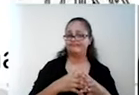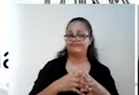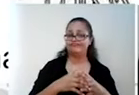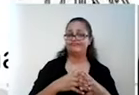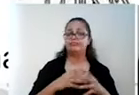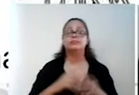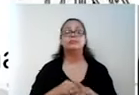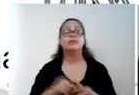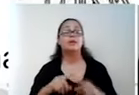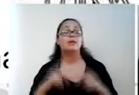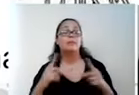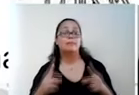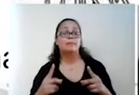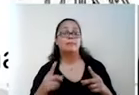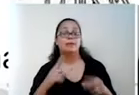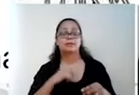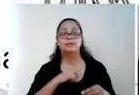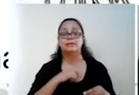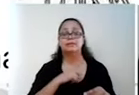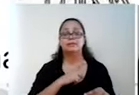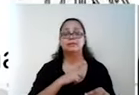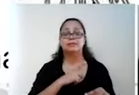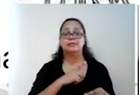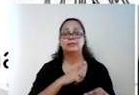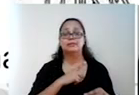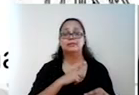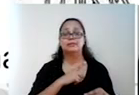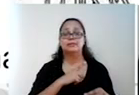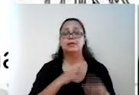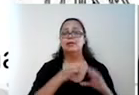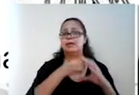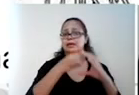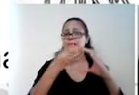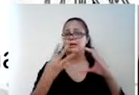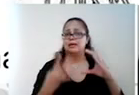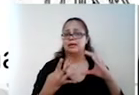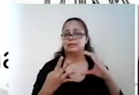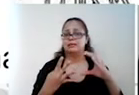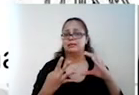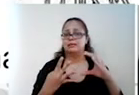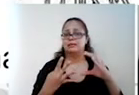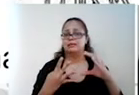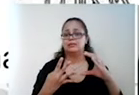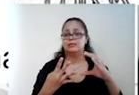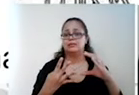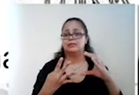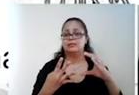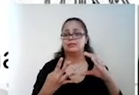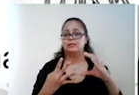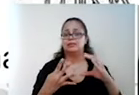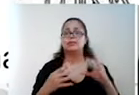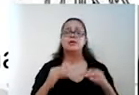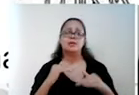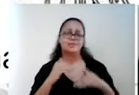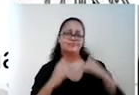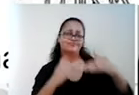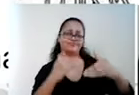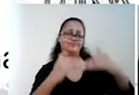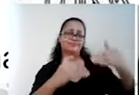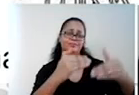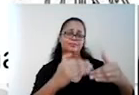mas tem um aspecto que ainda mantém ela com características primitivas, que para reproduzir, para ocorrer